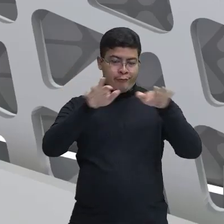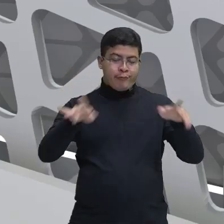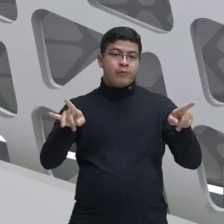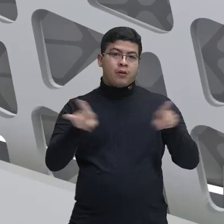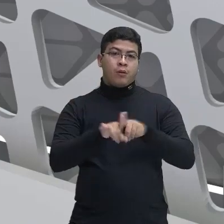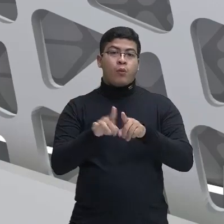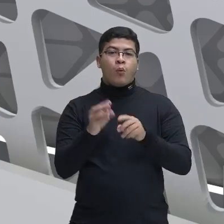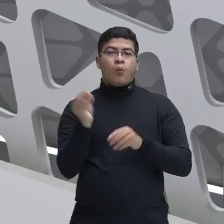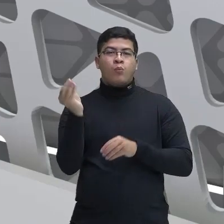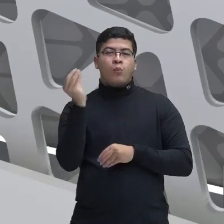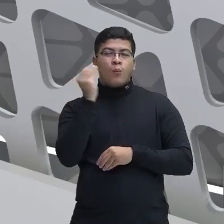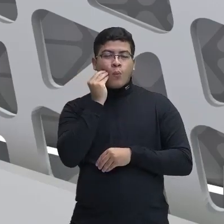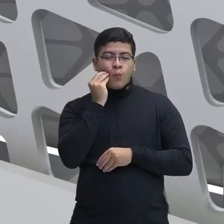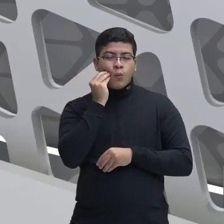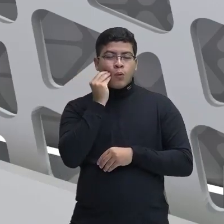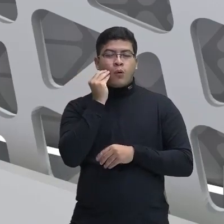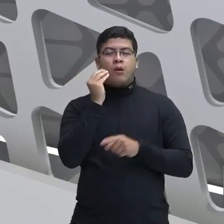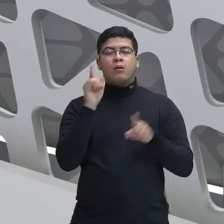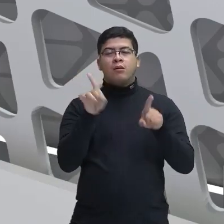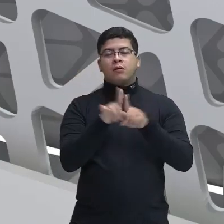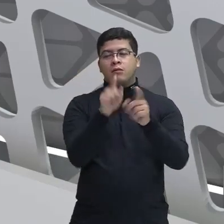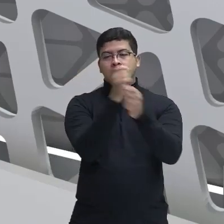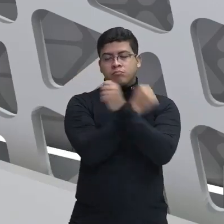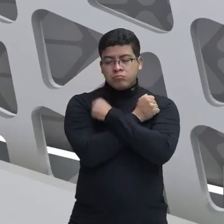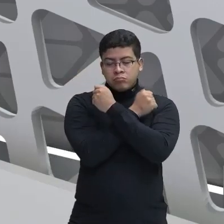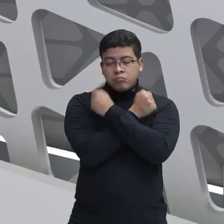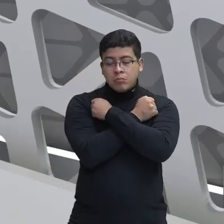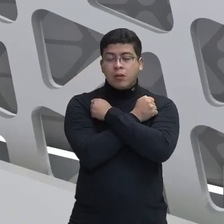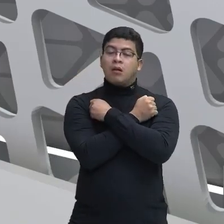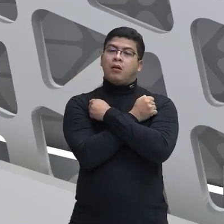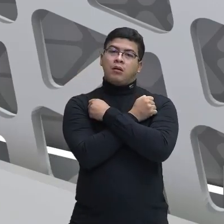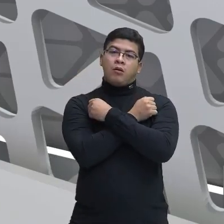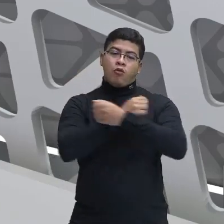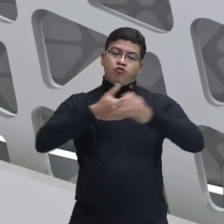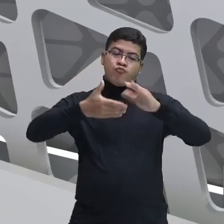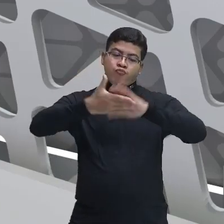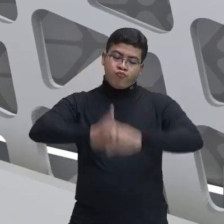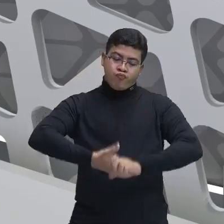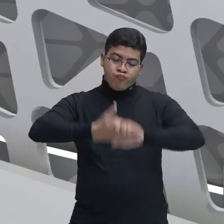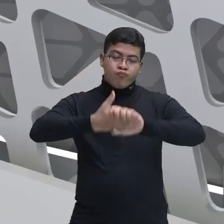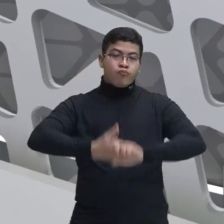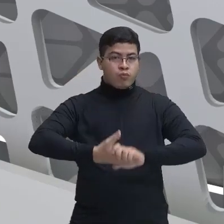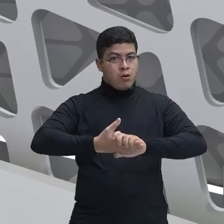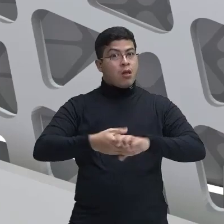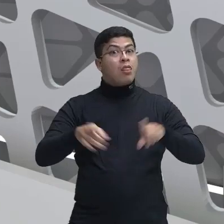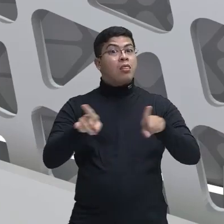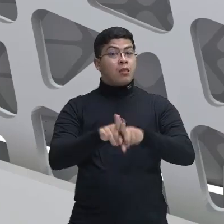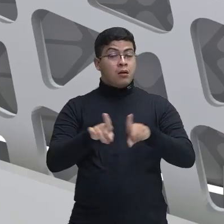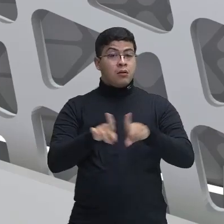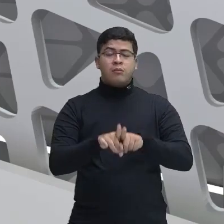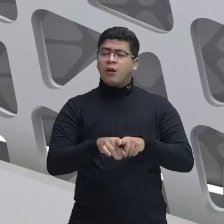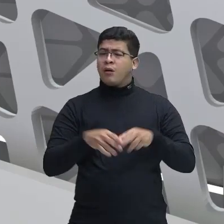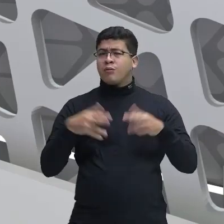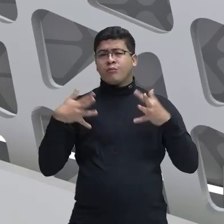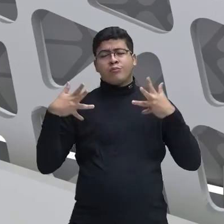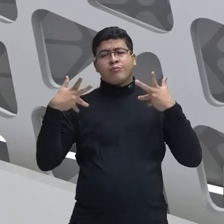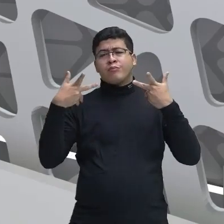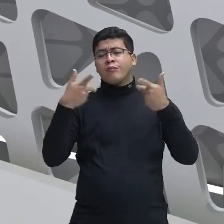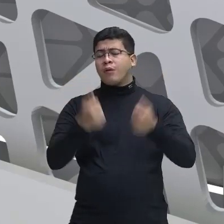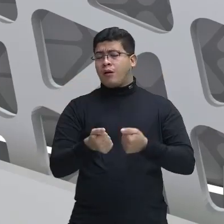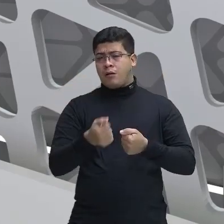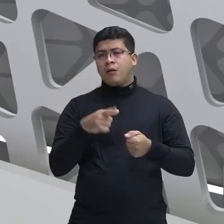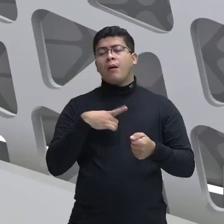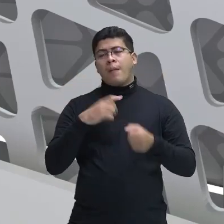do beijo, através do abraço, através do aperto de mão, tá? Então, essas doenças, elas podem ser transmitidas